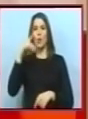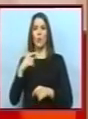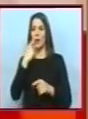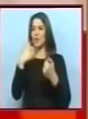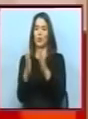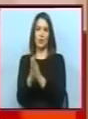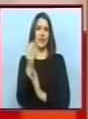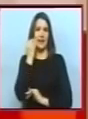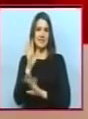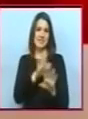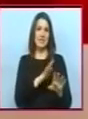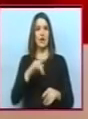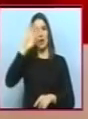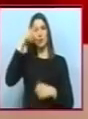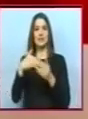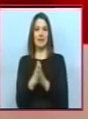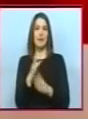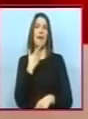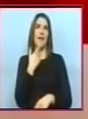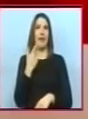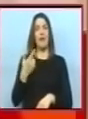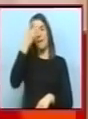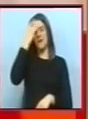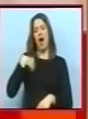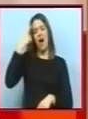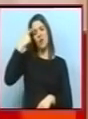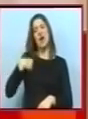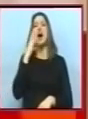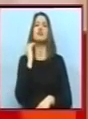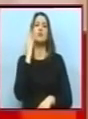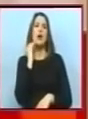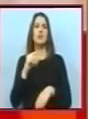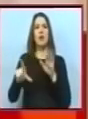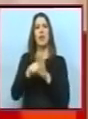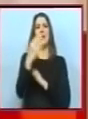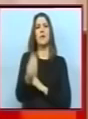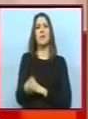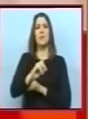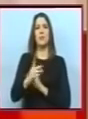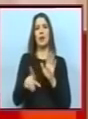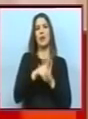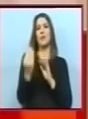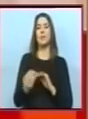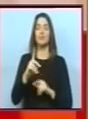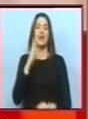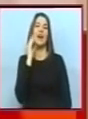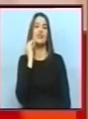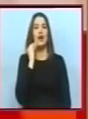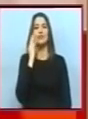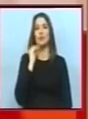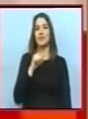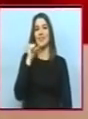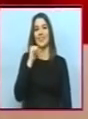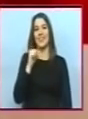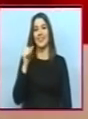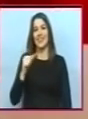ideia daquilo que é a lei e têm sempre ideias de, mas eu acho que deve ser assim. Porque a lei é injusta. Mas isso é o achismo, não é? É. Todos achamos